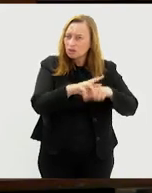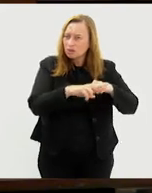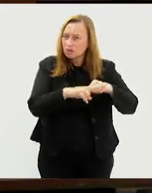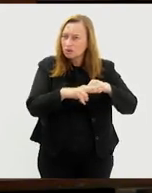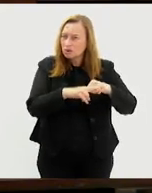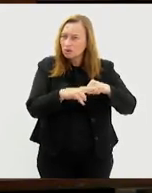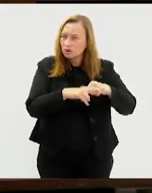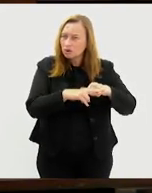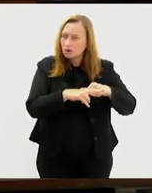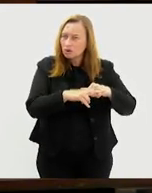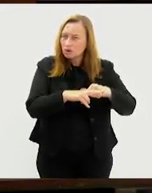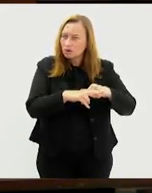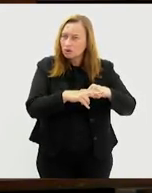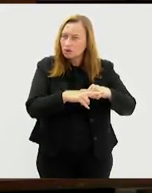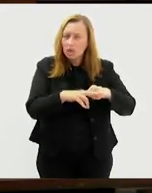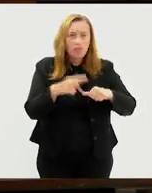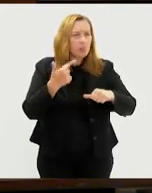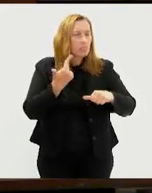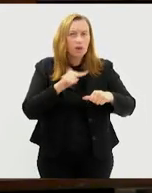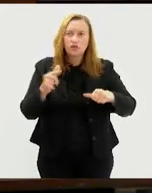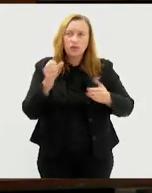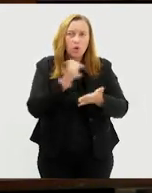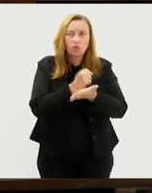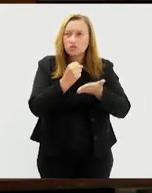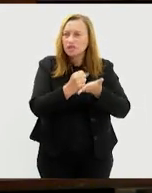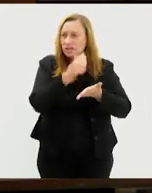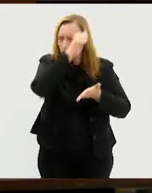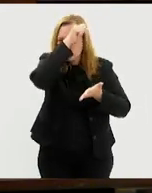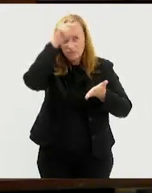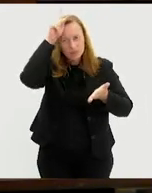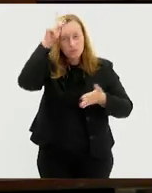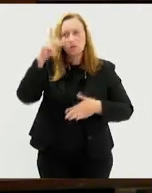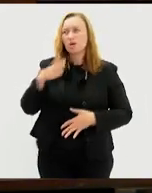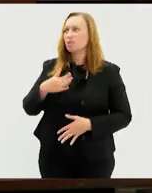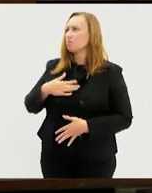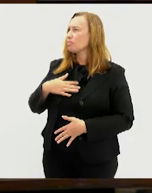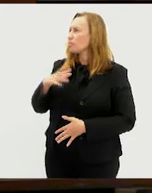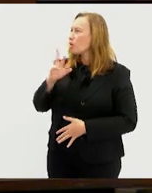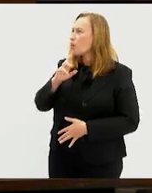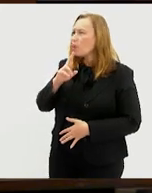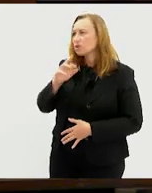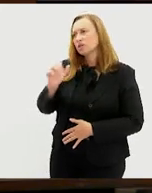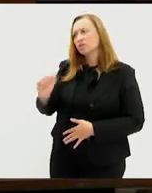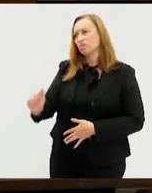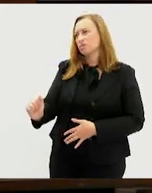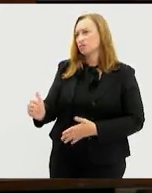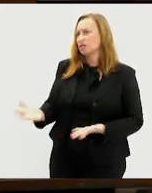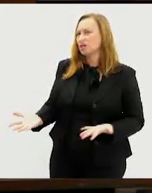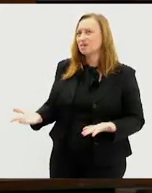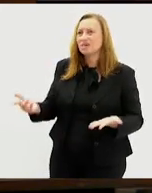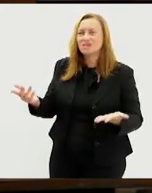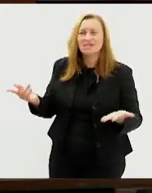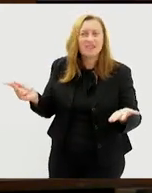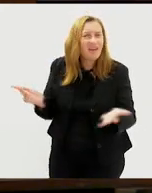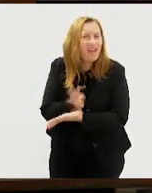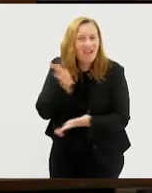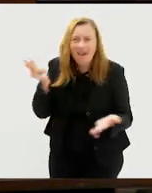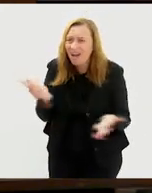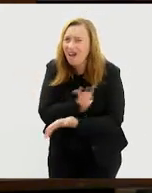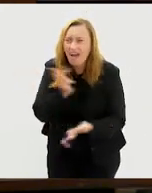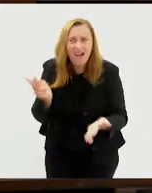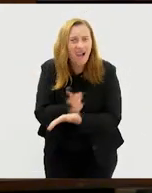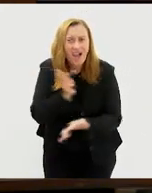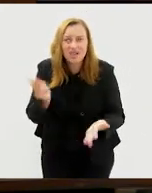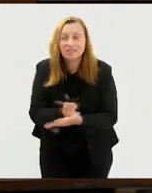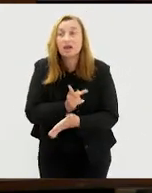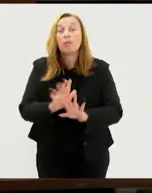tem contrato com a prefeitura Rodrigo amor isso é mais do que ilegal mais do que imoral mas